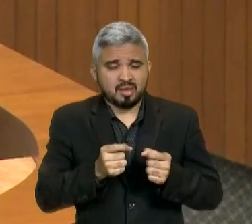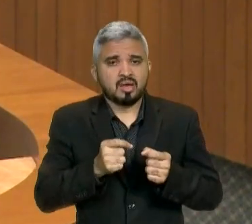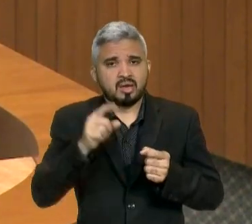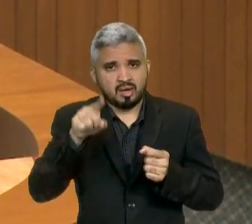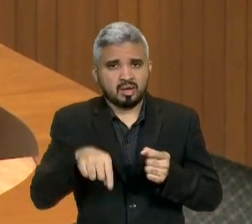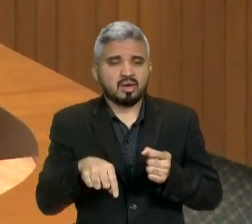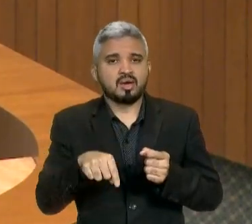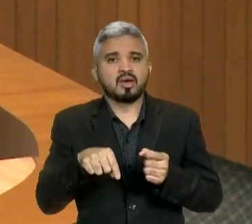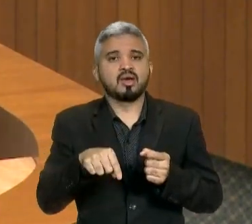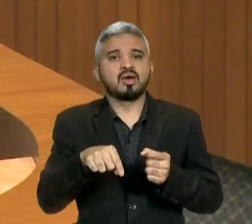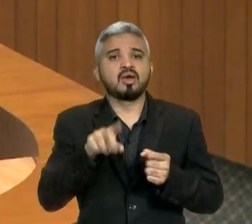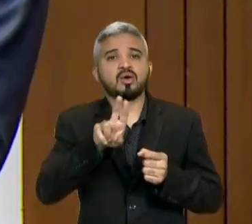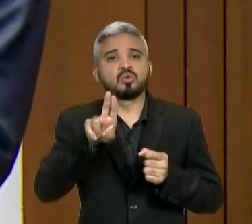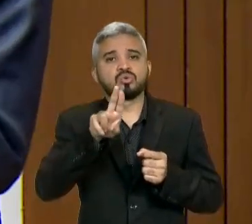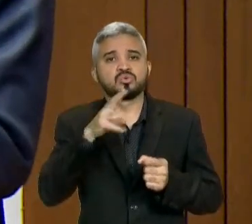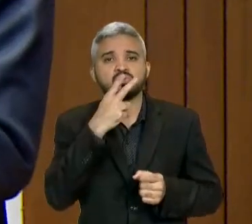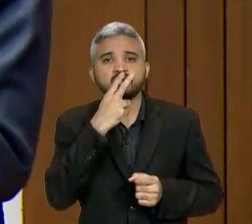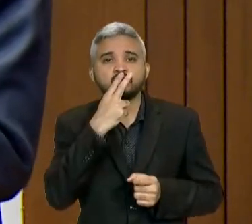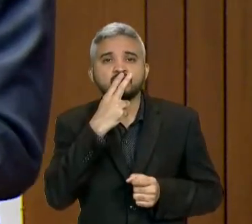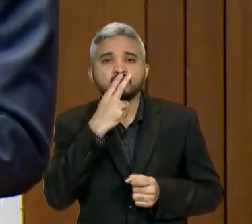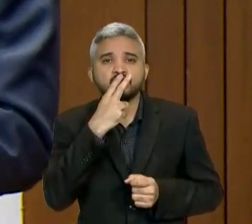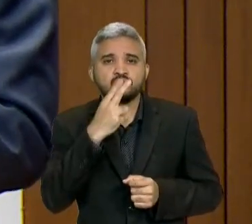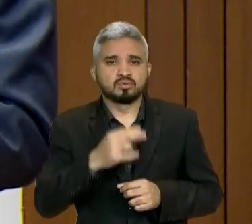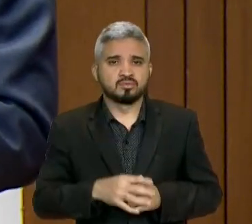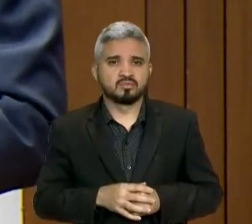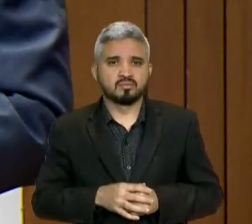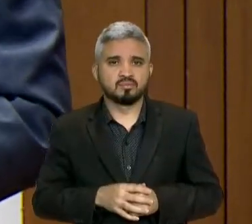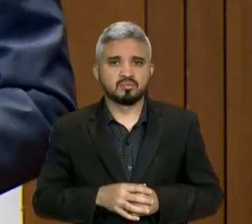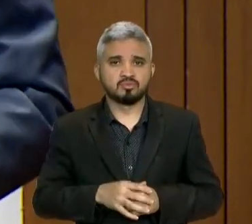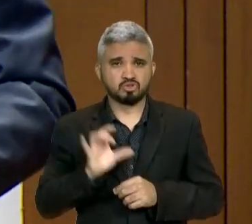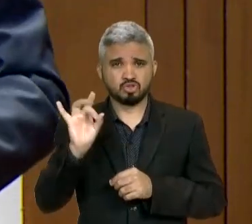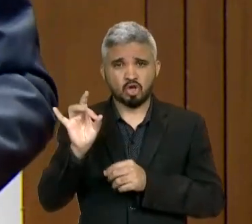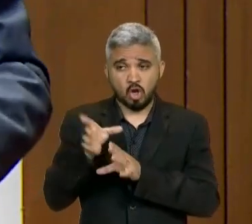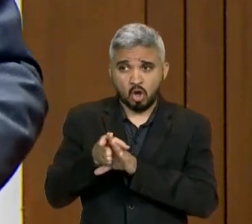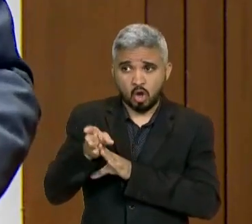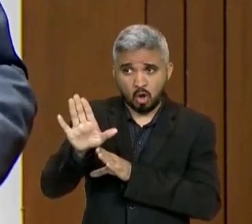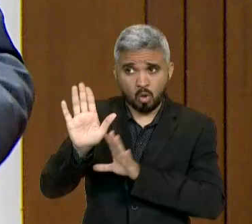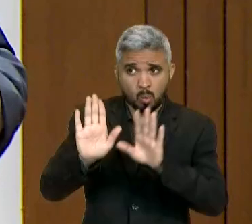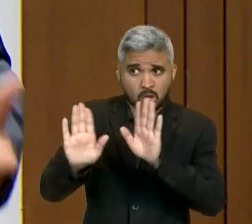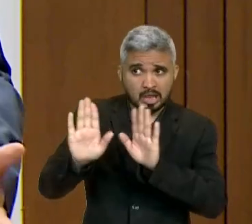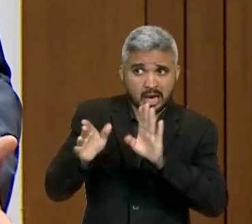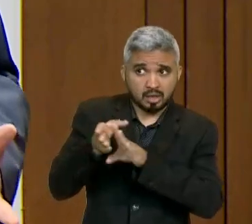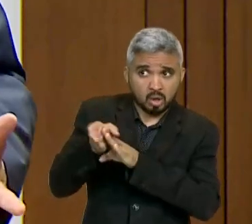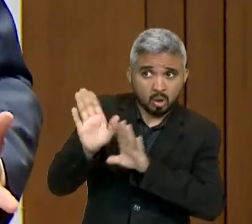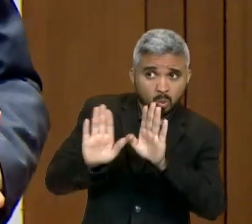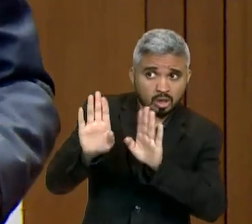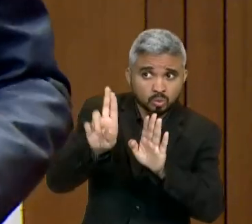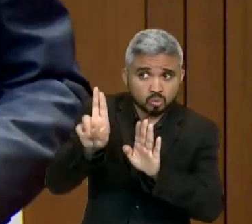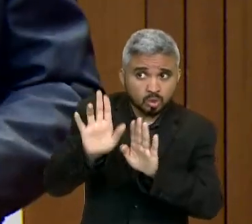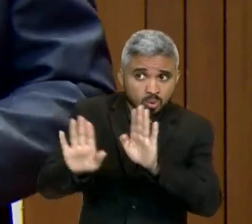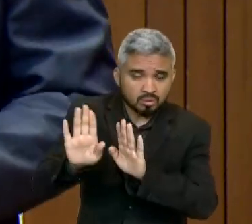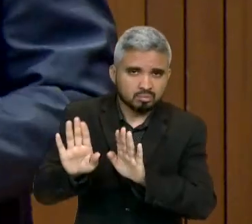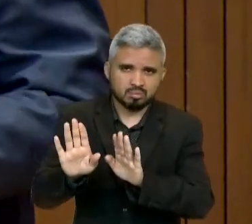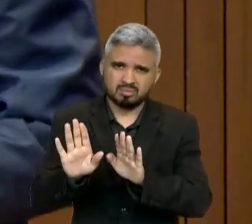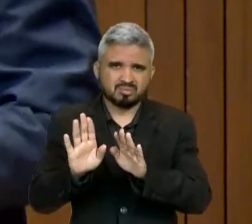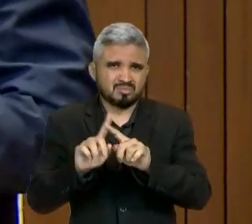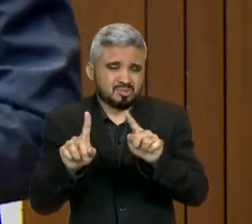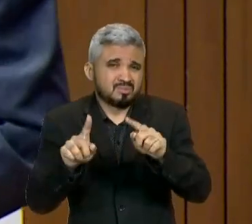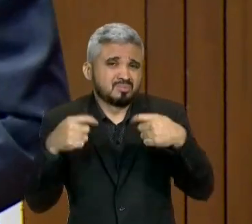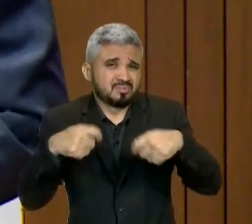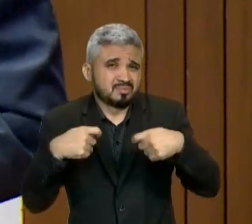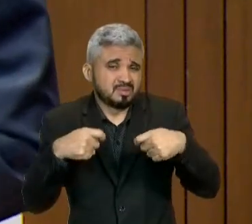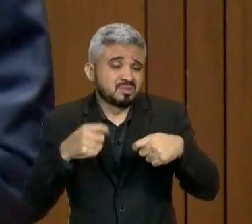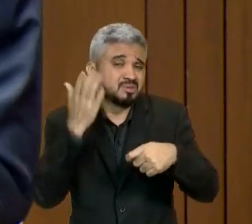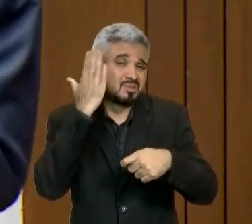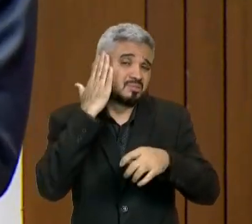com moderação, jogue com moderação. Existem problemas que são subjacentes a isso. E, claro, existe